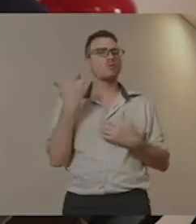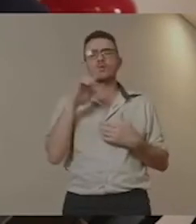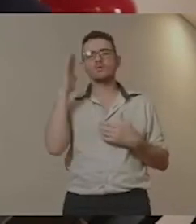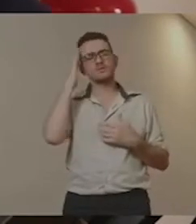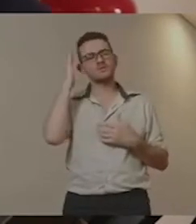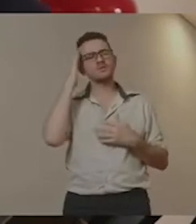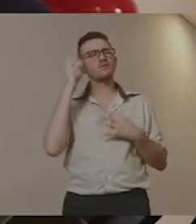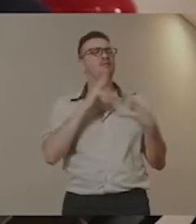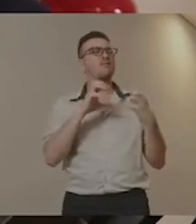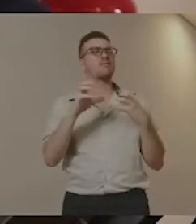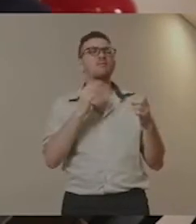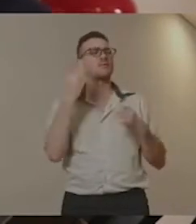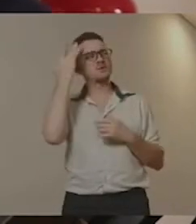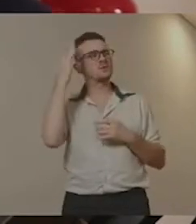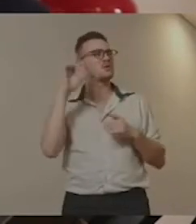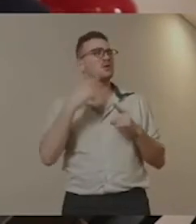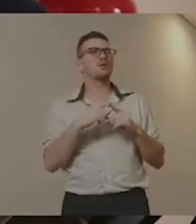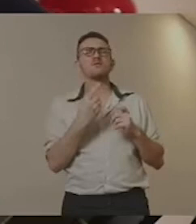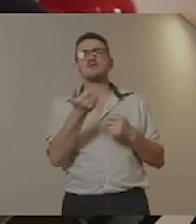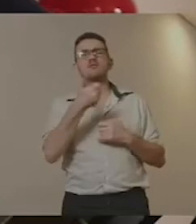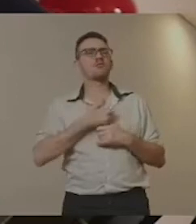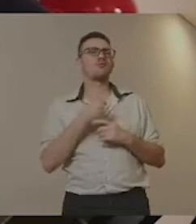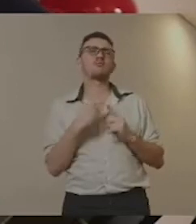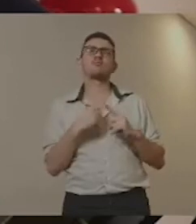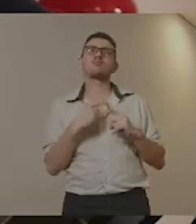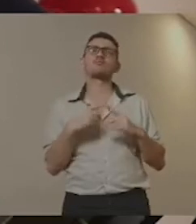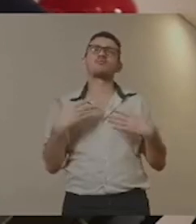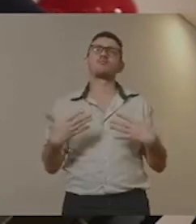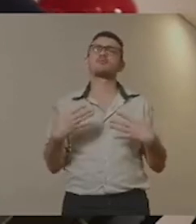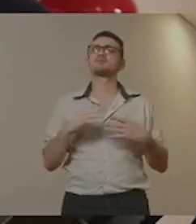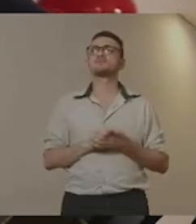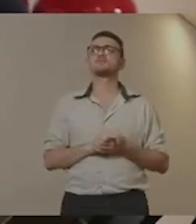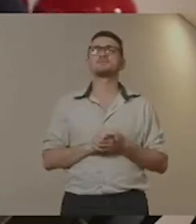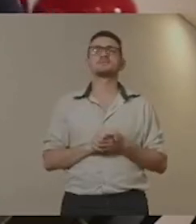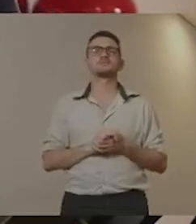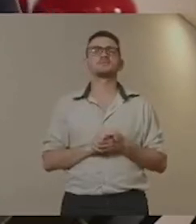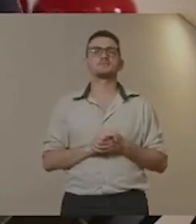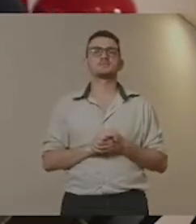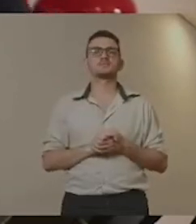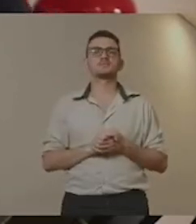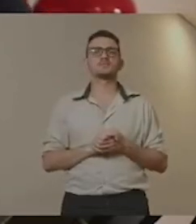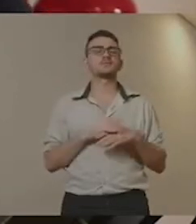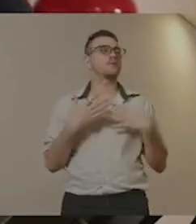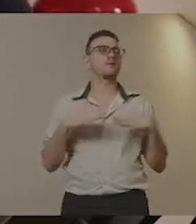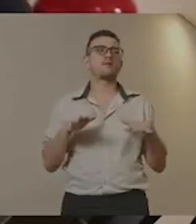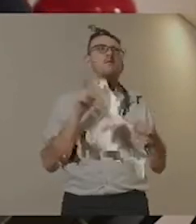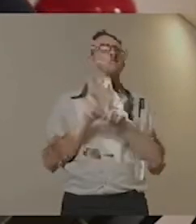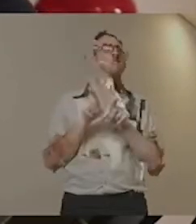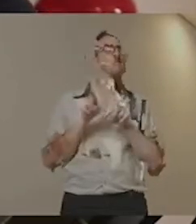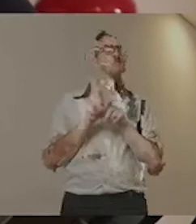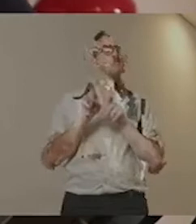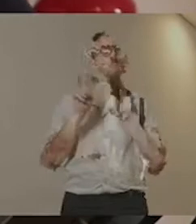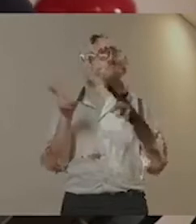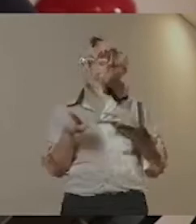E é isso. E quando trago esse lugar de saúde emocional, é da gente também olhar